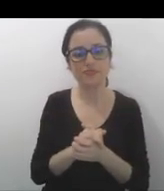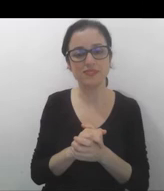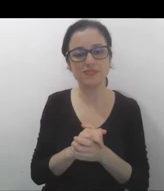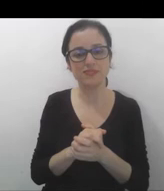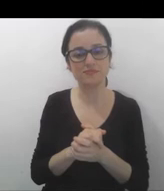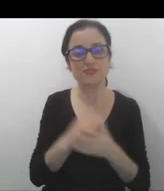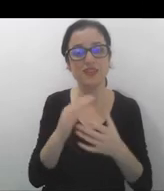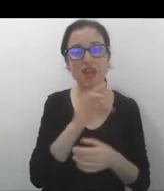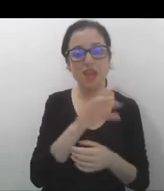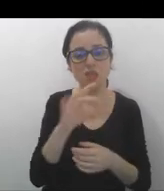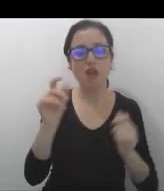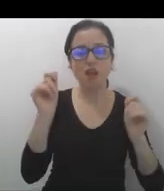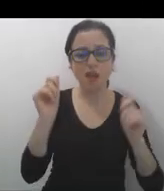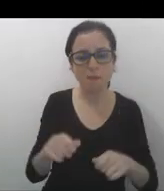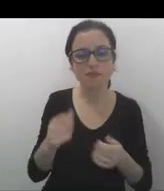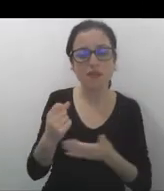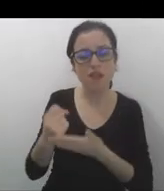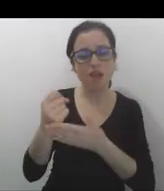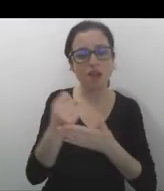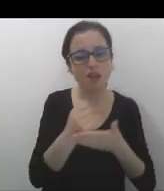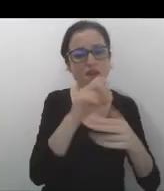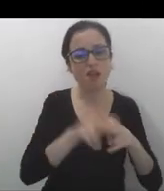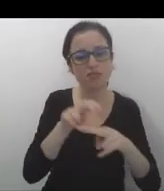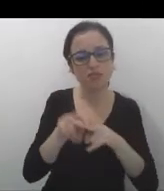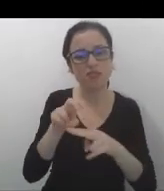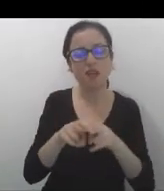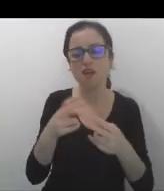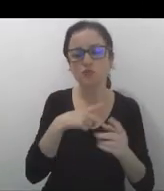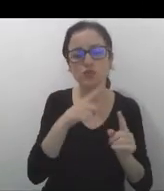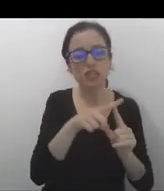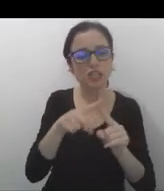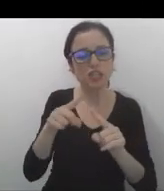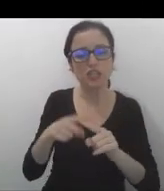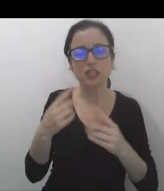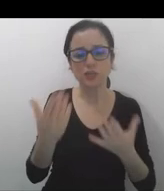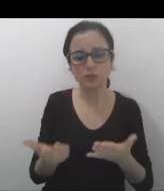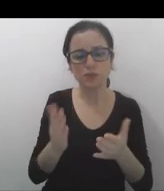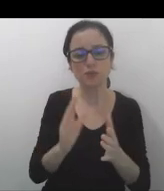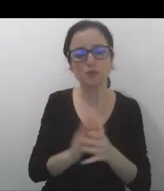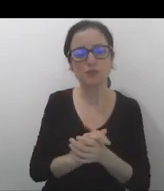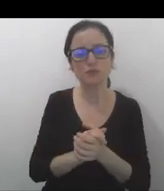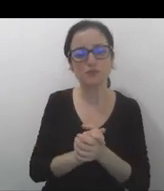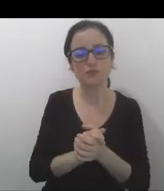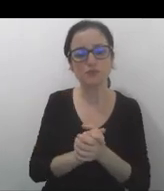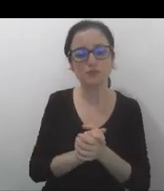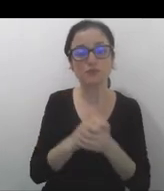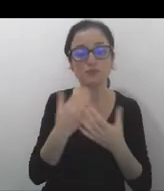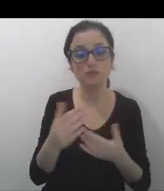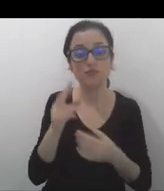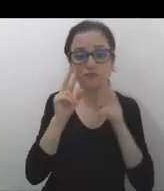E que você, cada um é capaz de carregar essa cadeira, né? Eu acho que tem um aspecto,